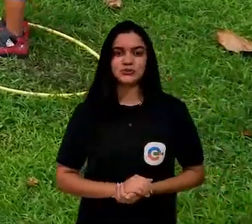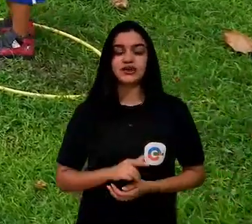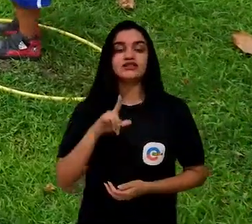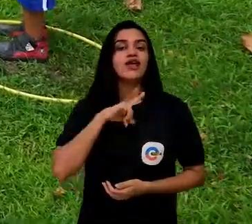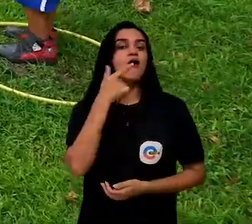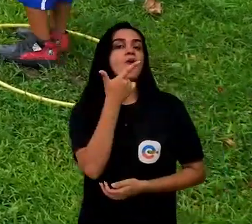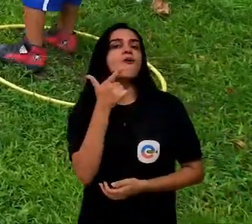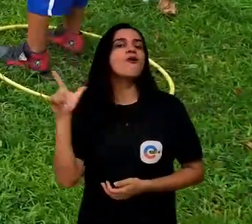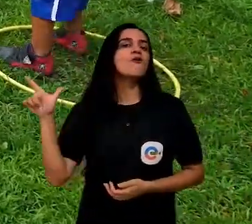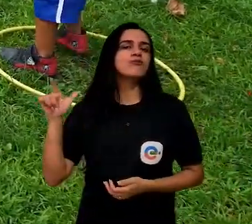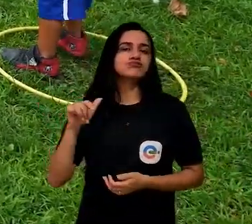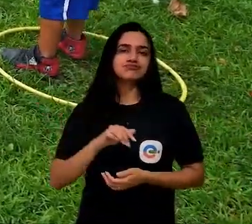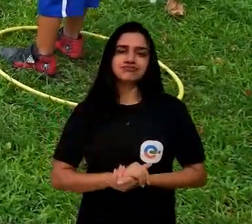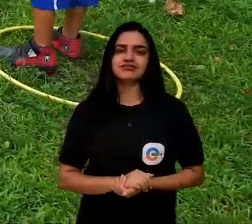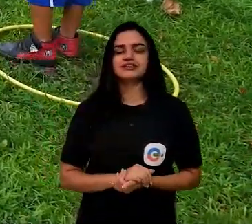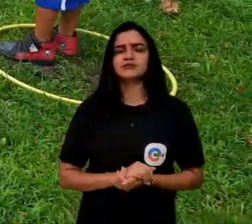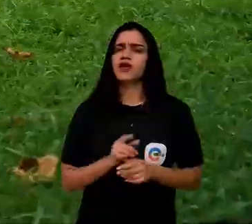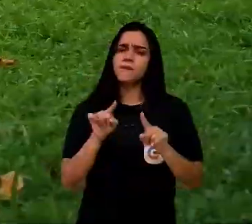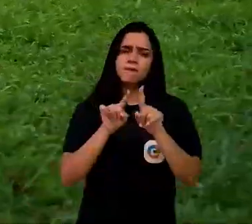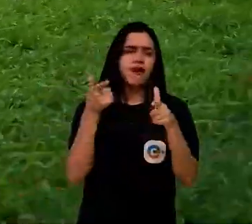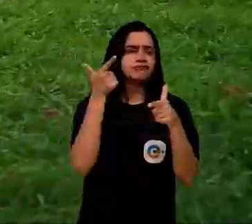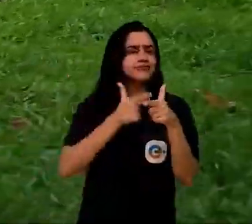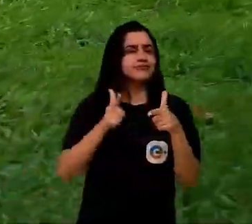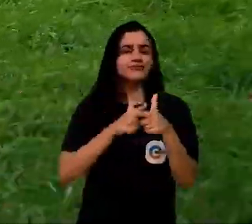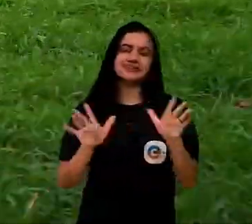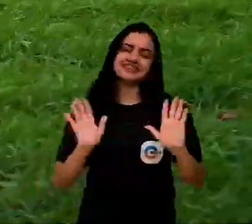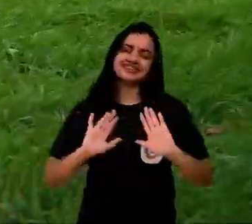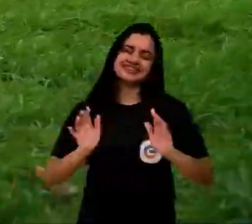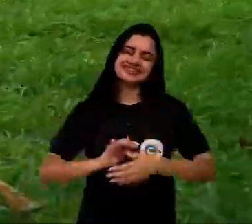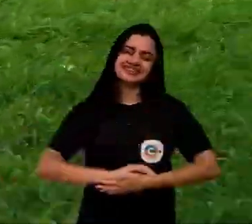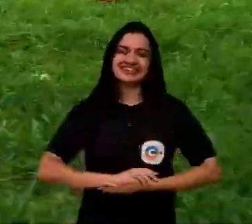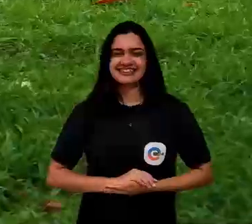Aí tem outro. Eita, ficou sem a toca, mas não tem problema.